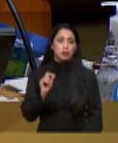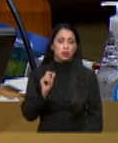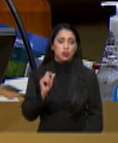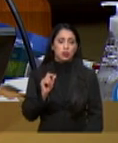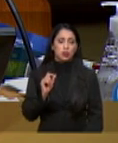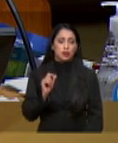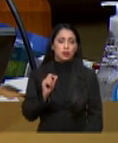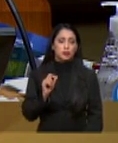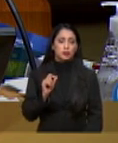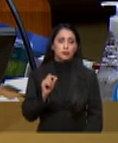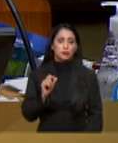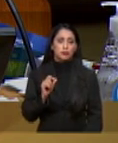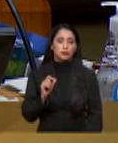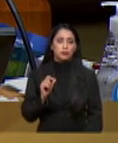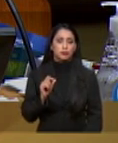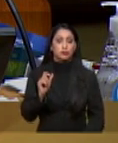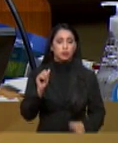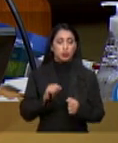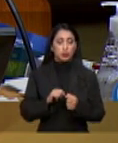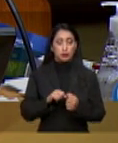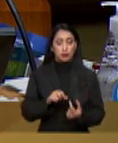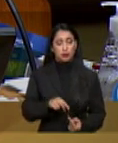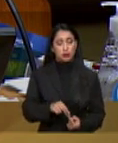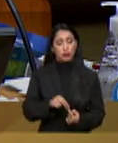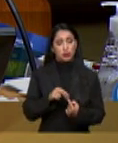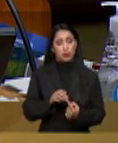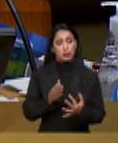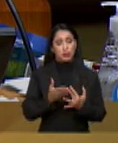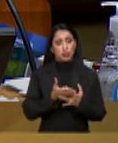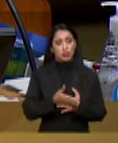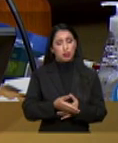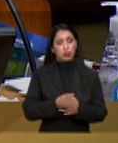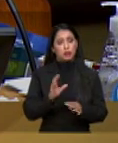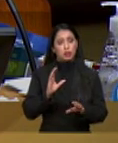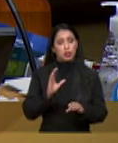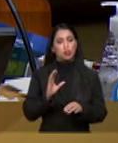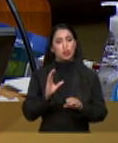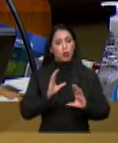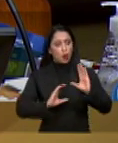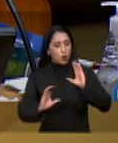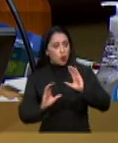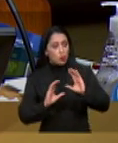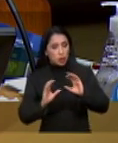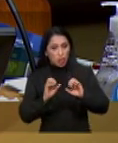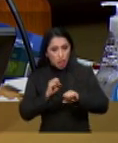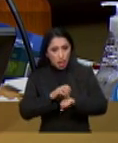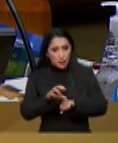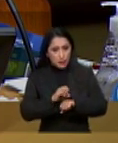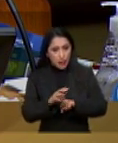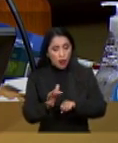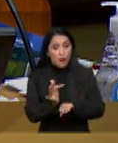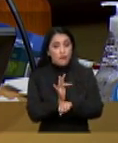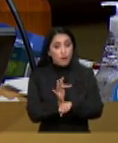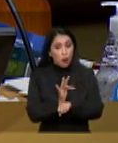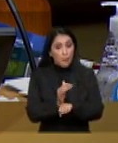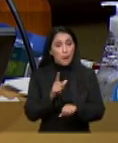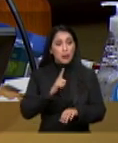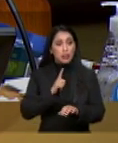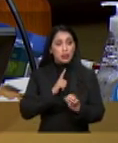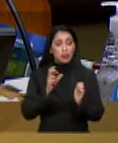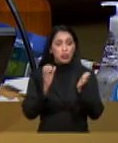referido no item anterior, deve ser feito unicamente por meio de comunicações formais, com a garantia do sigilo, certificação